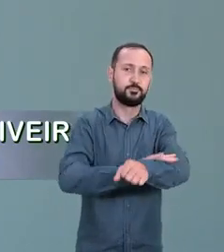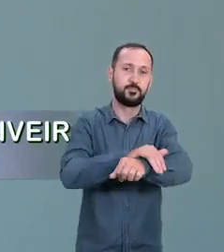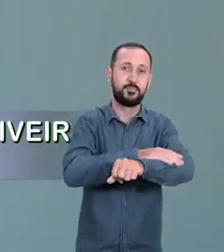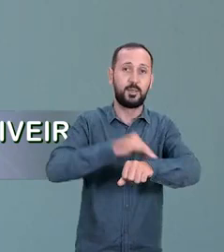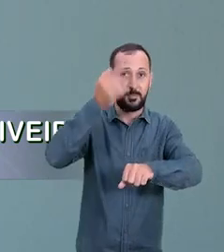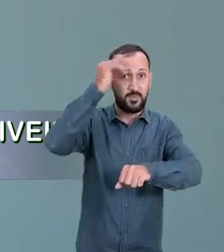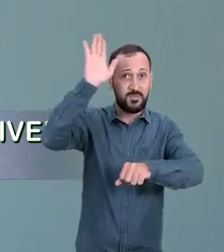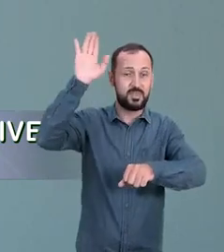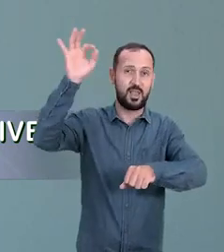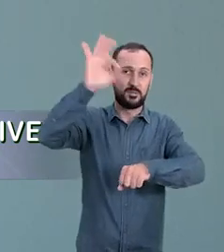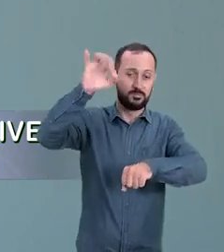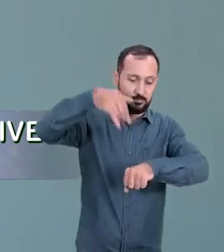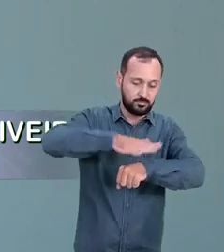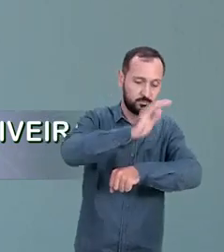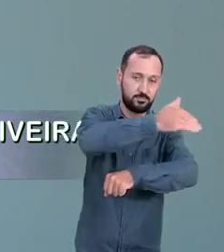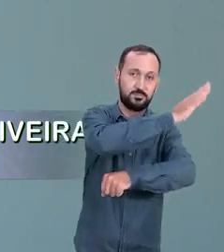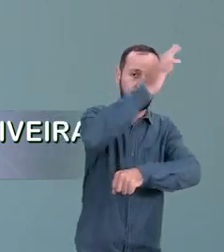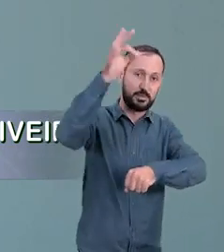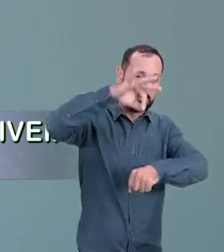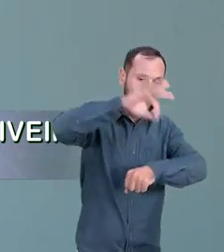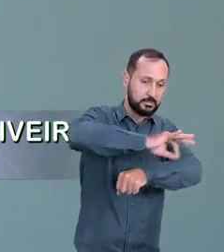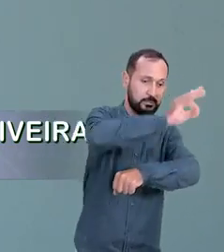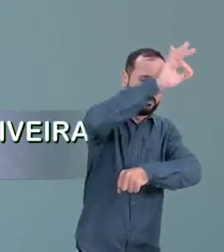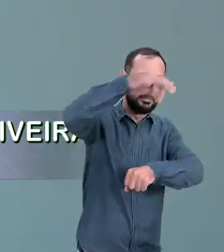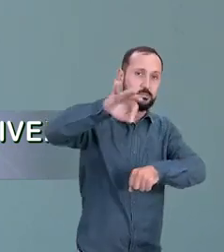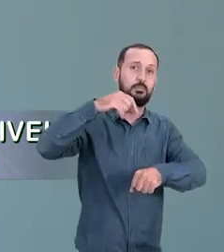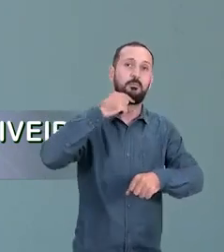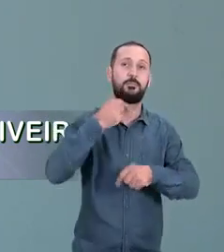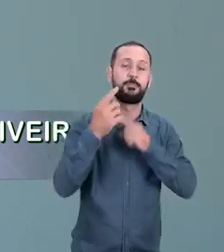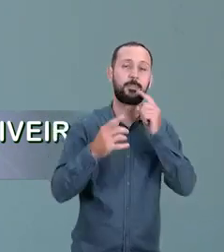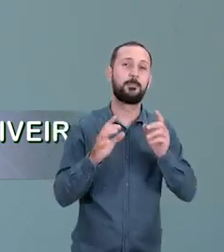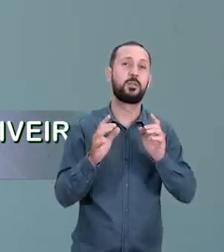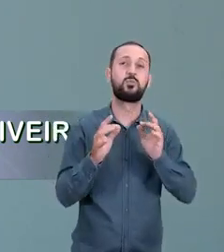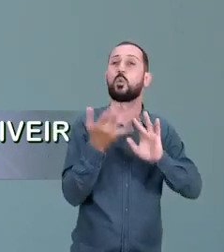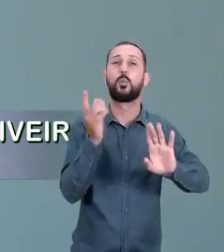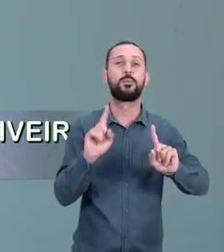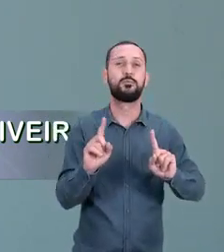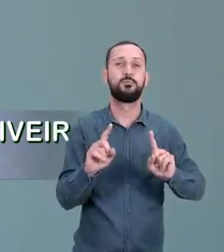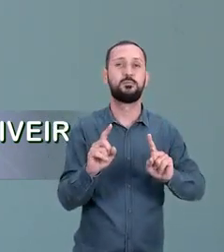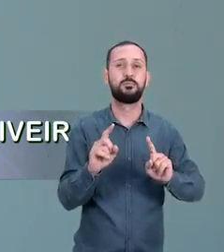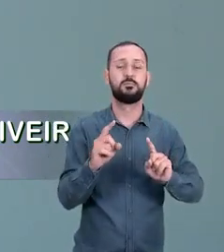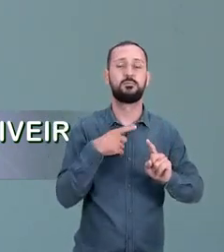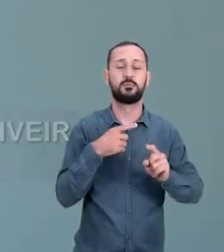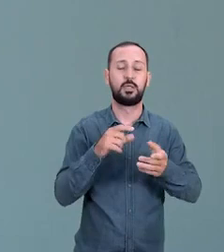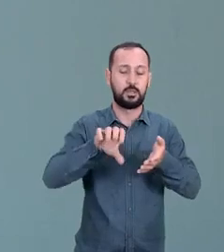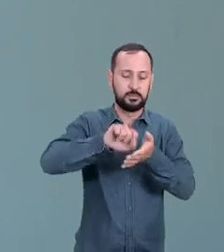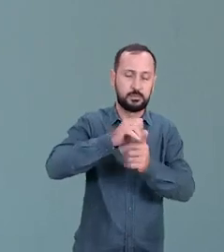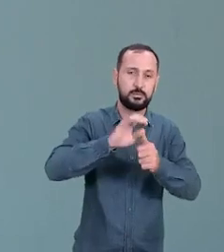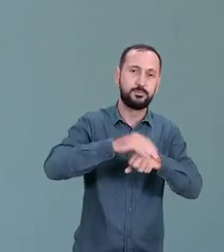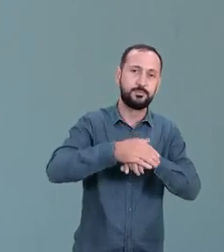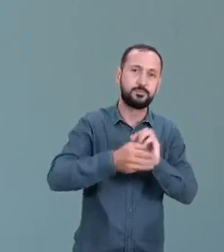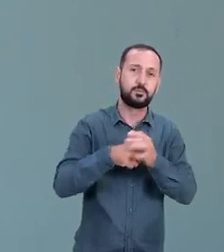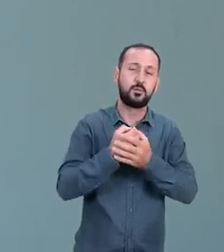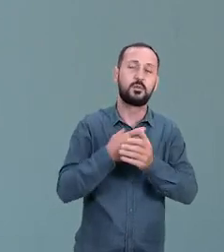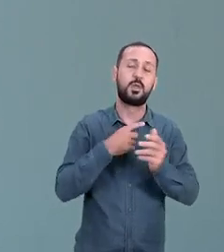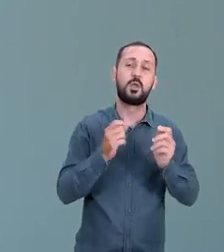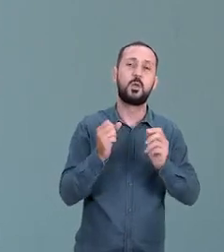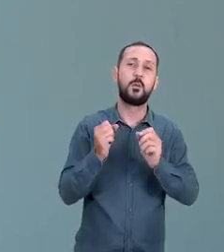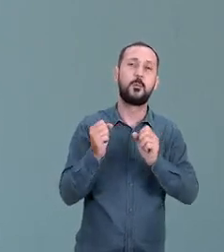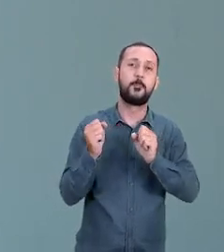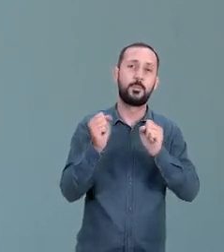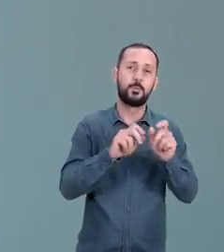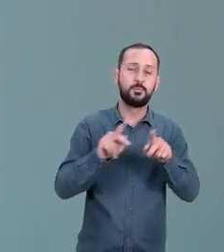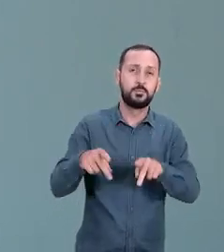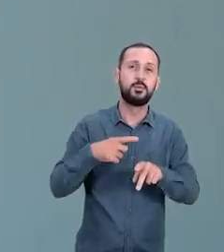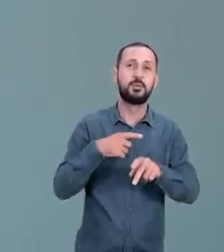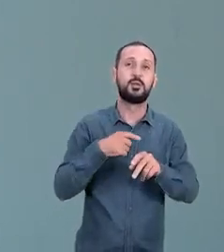para evitar o contato da população, de modo geral, com o vetor. E aí entra repelente, daí entra o poder público